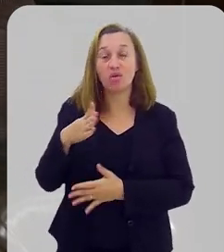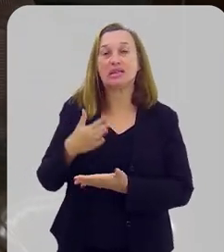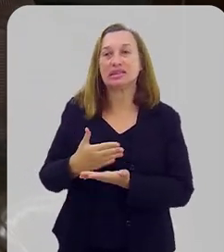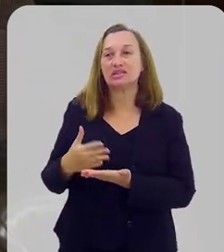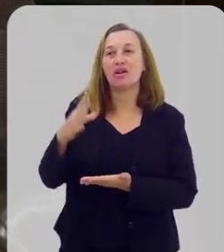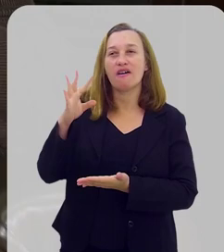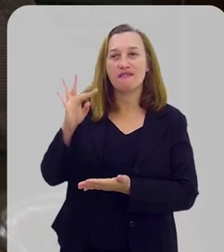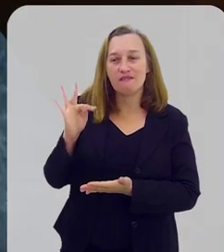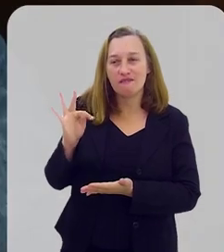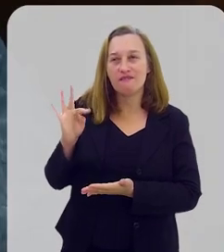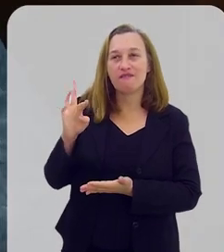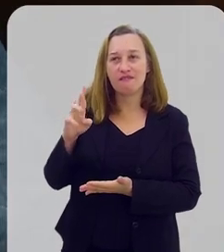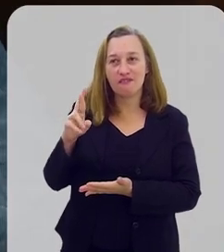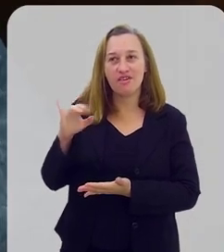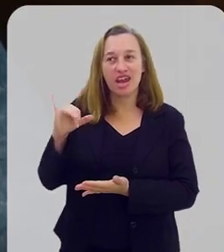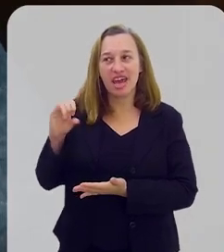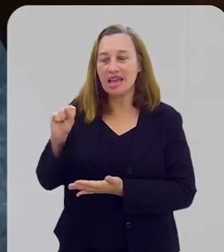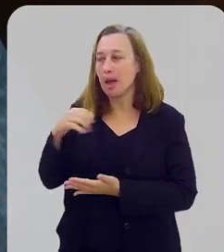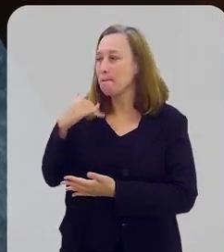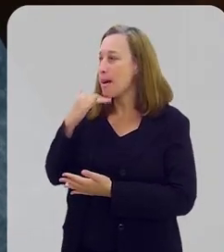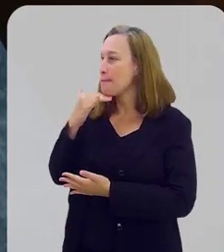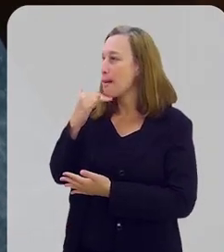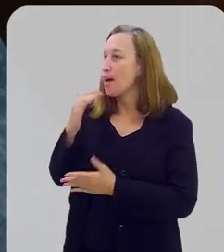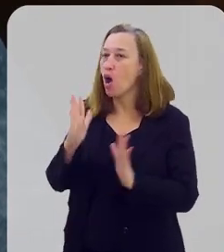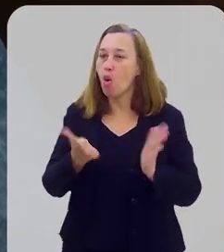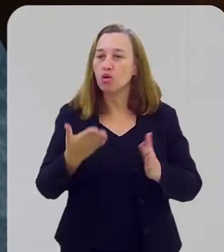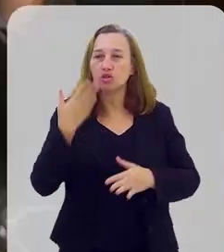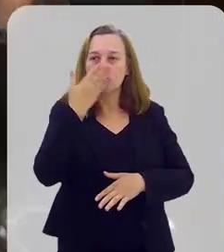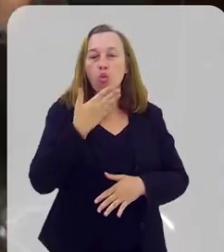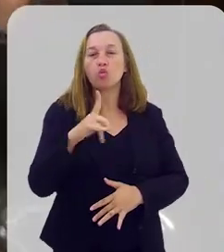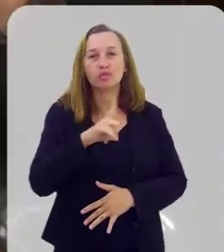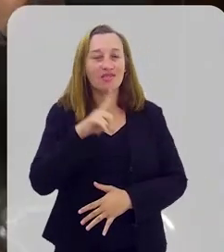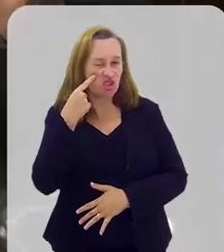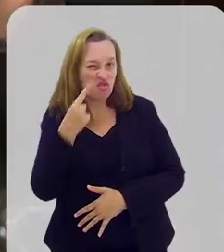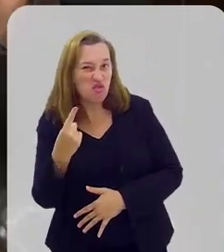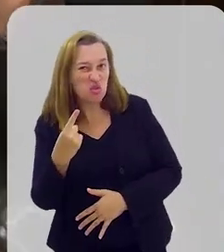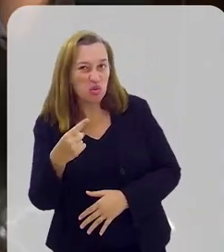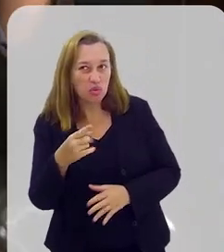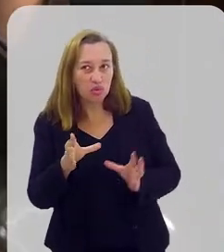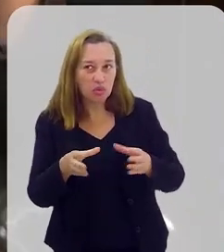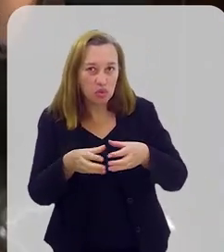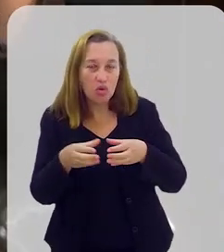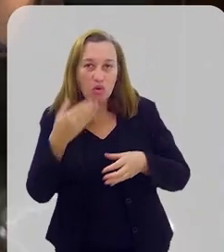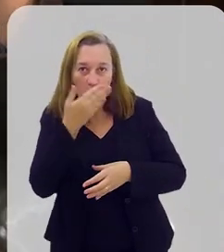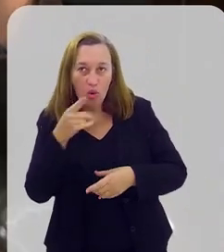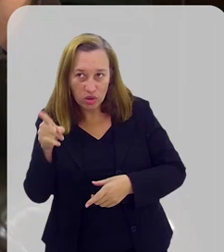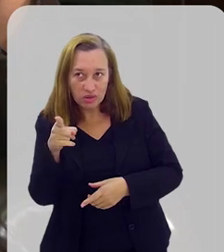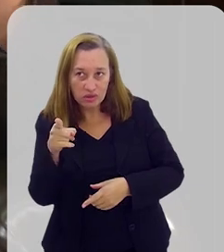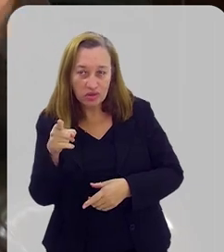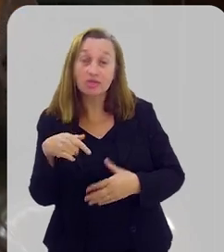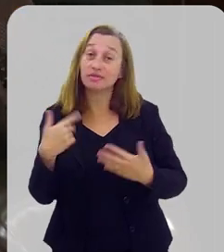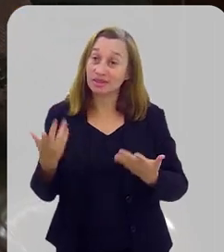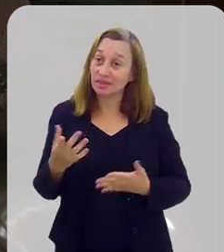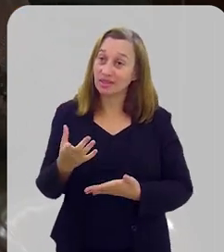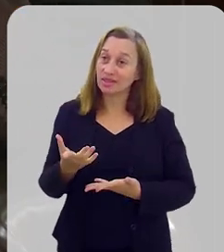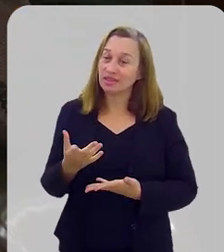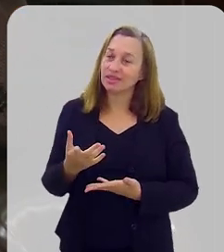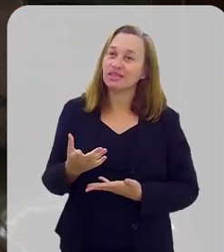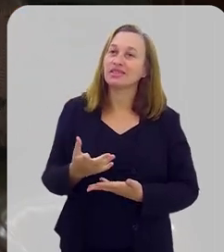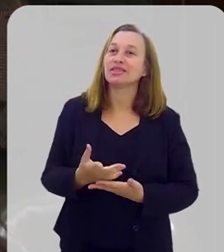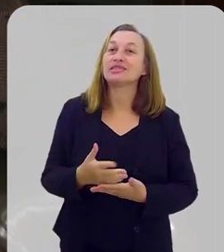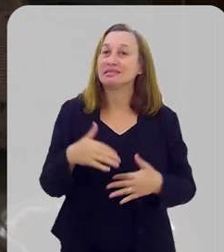Freitas bater um papo hoje tem até bolo você você viu lá na frente teve coragem de pegar o bolo eu também não sei